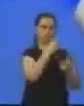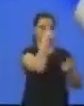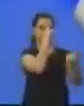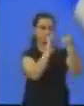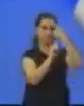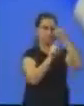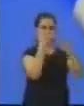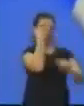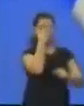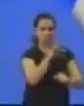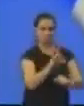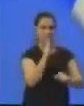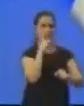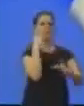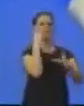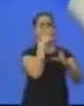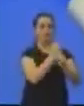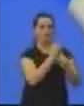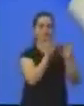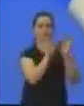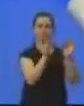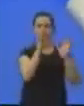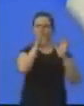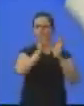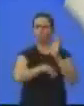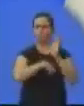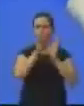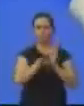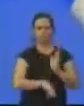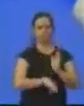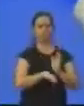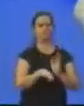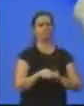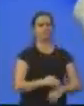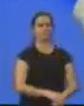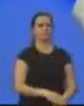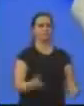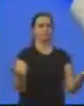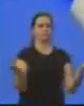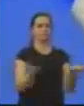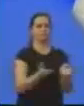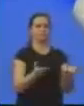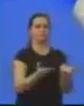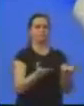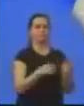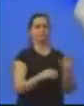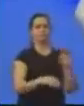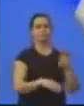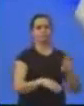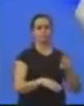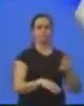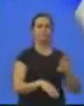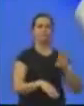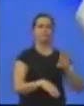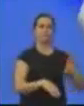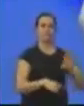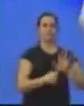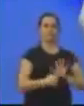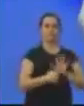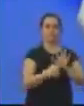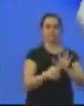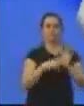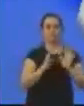até o momento que eu fiz a simplificação. Vamos agora ao item B. No item B